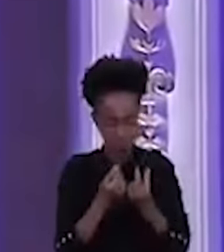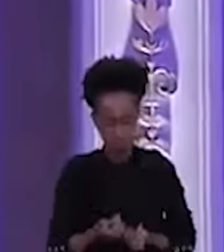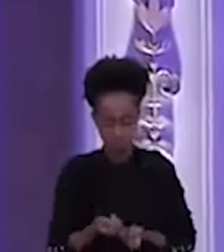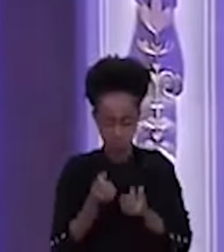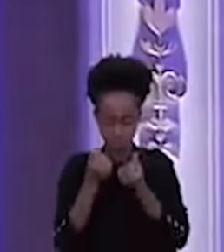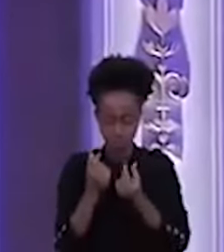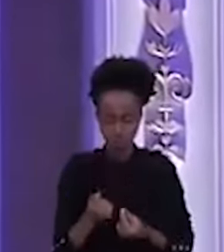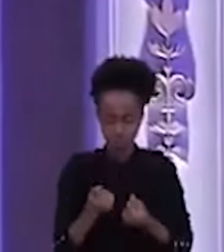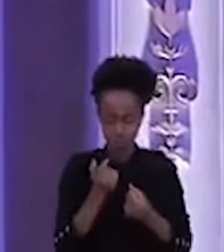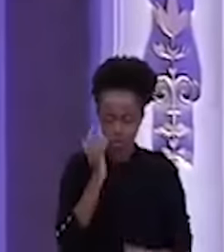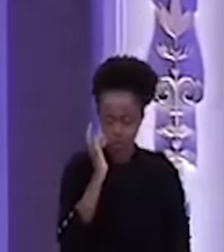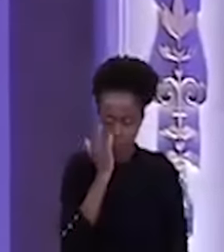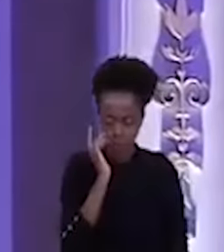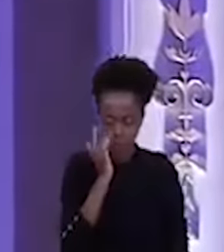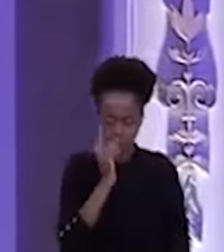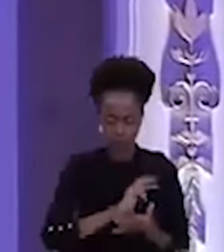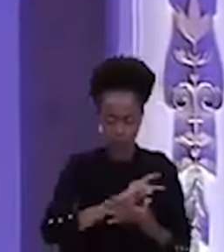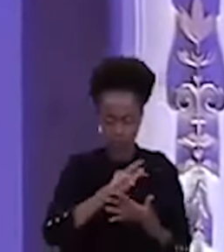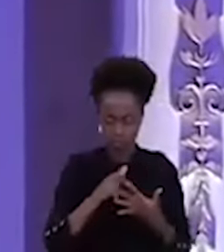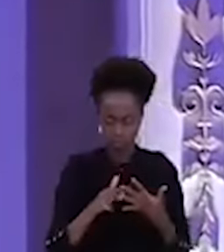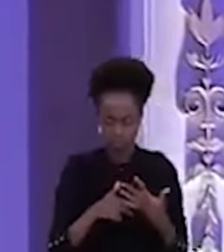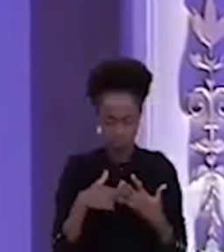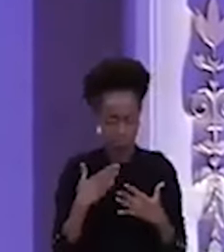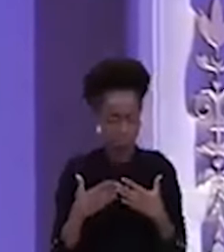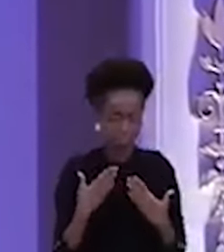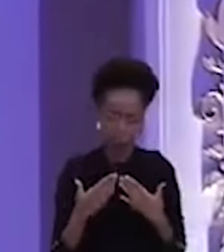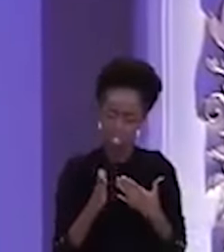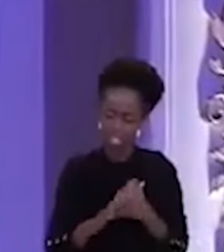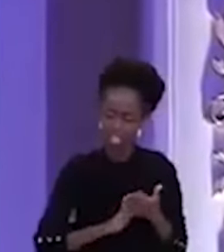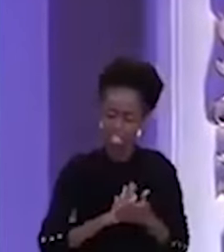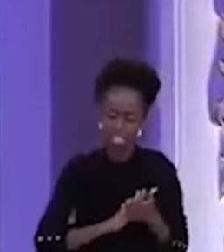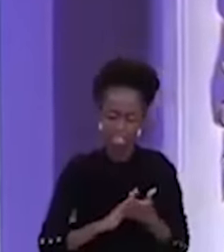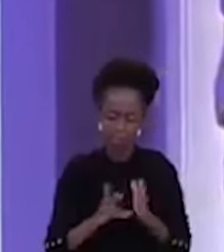pedras preciosas, o mundo inteiro